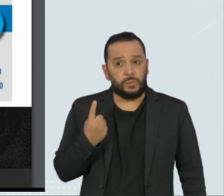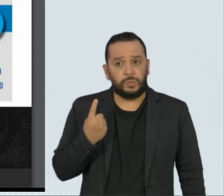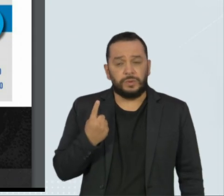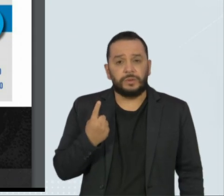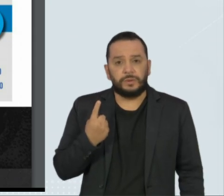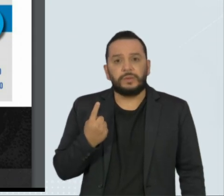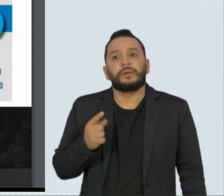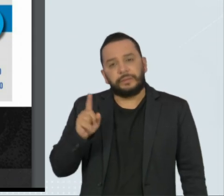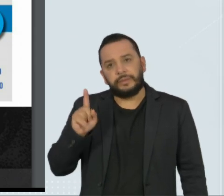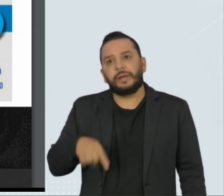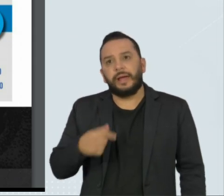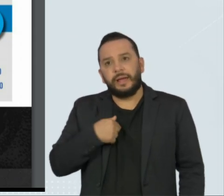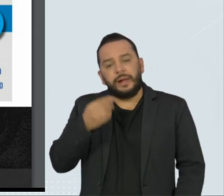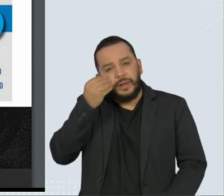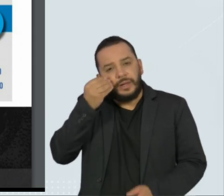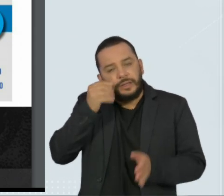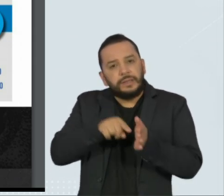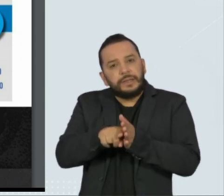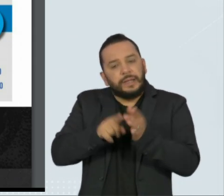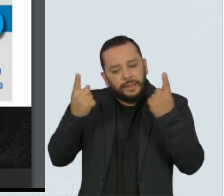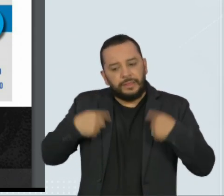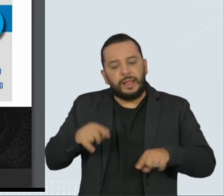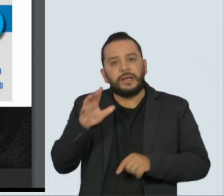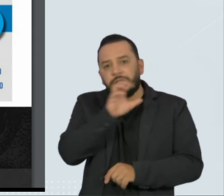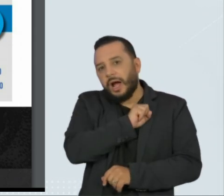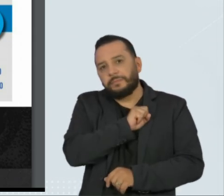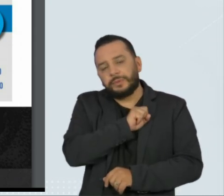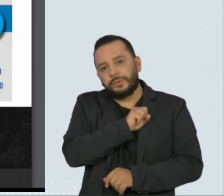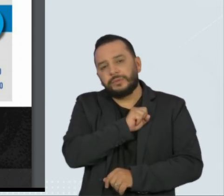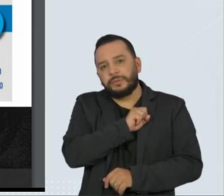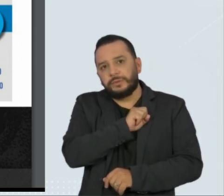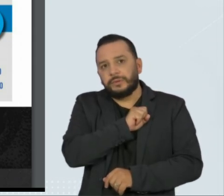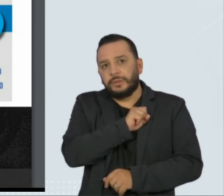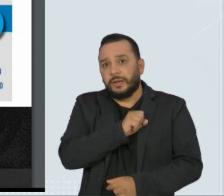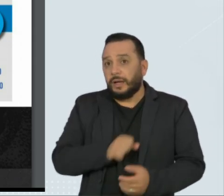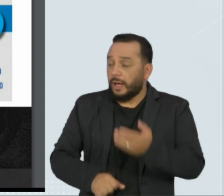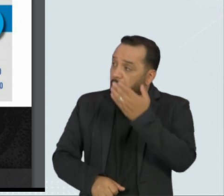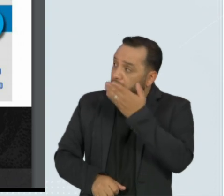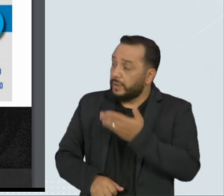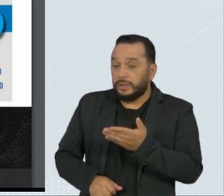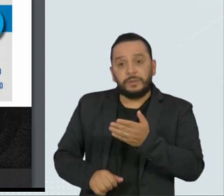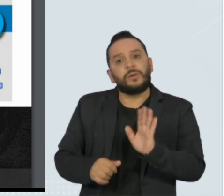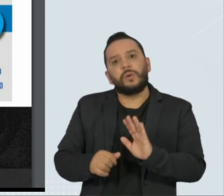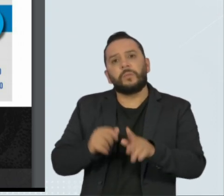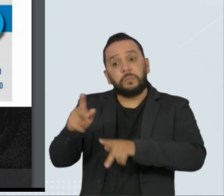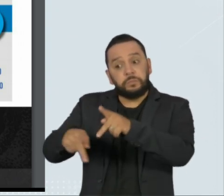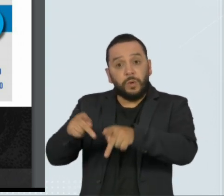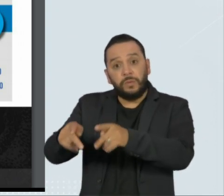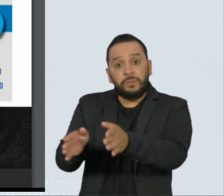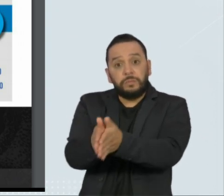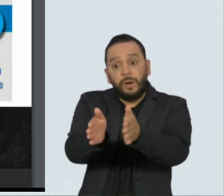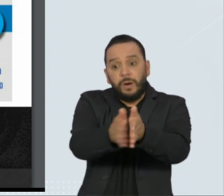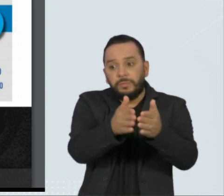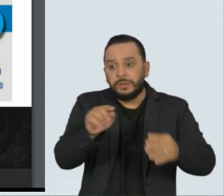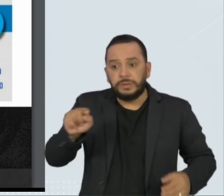a aplicação dos testes rápidos, e aqui nas populações vulneráveis em especial.